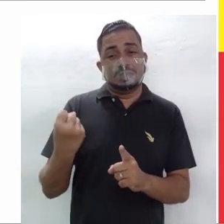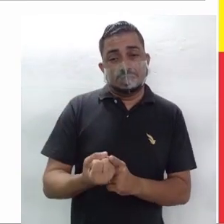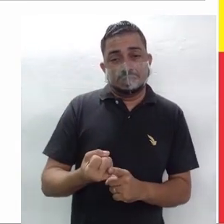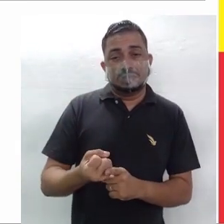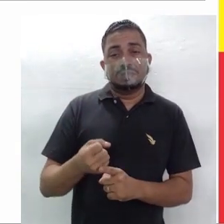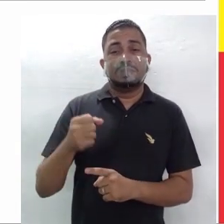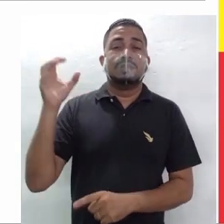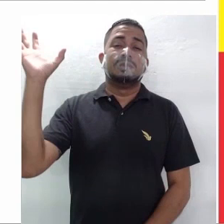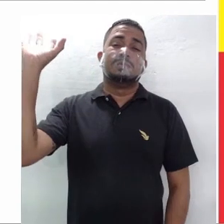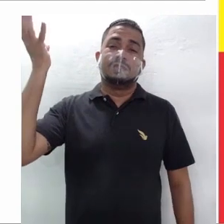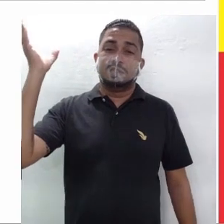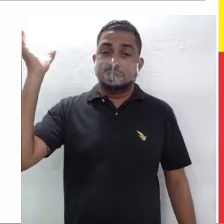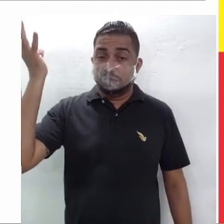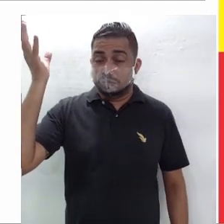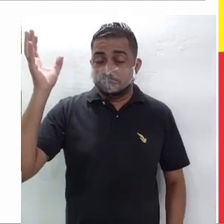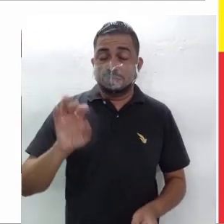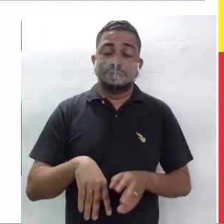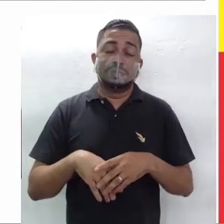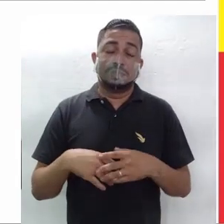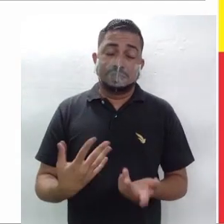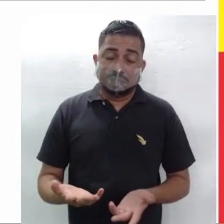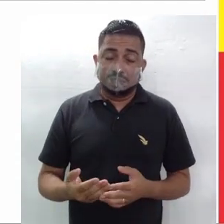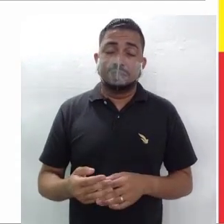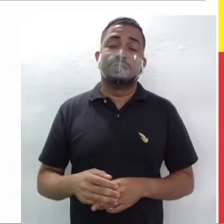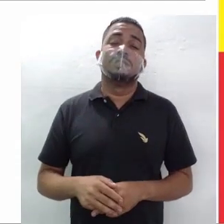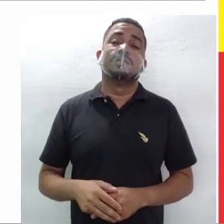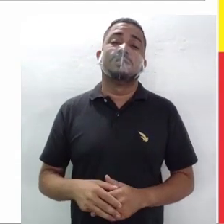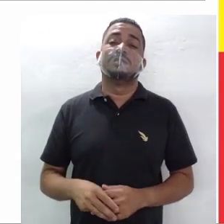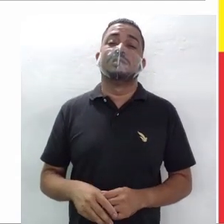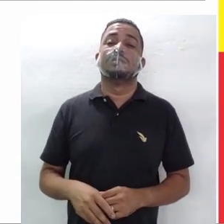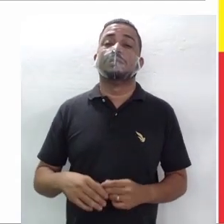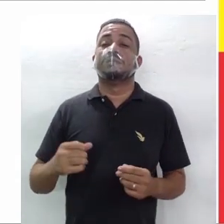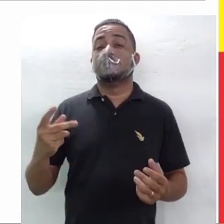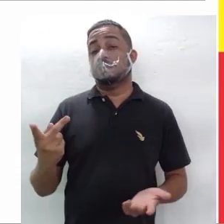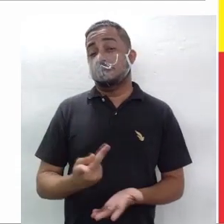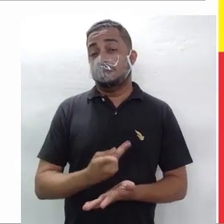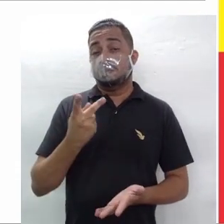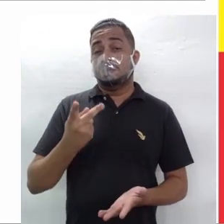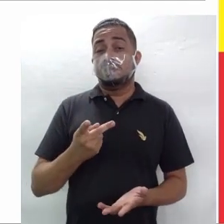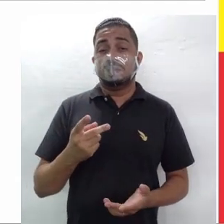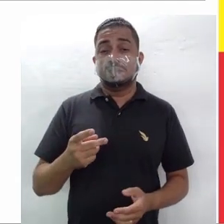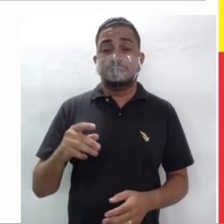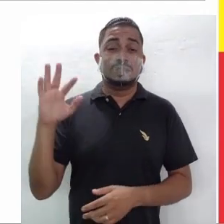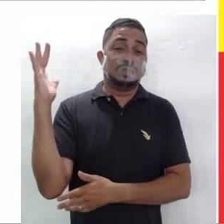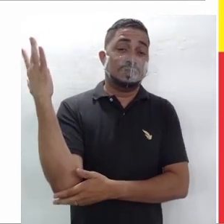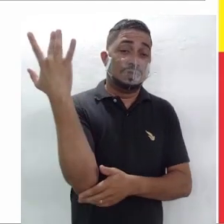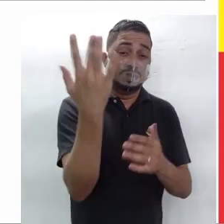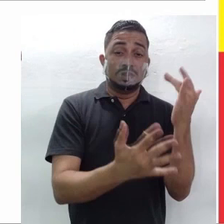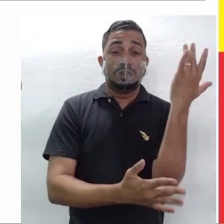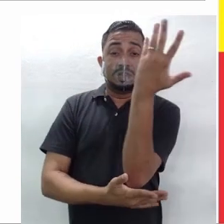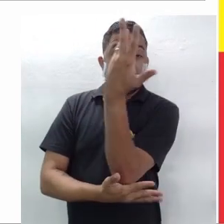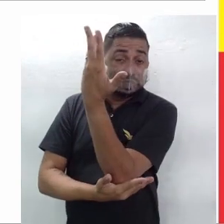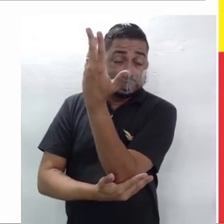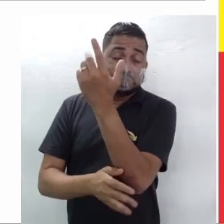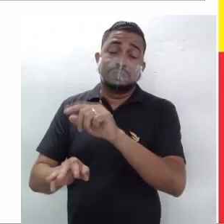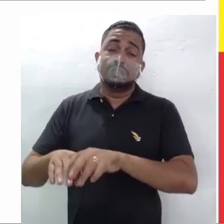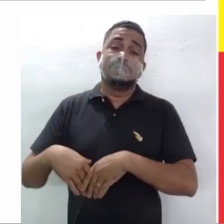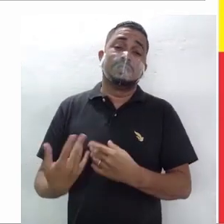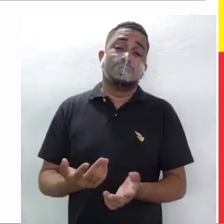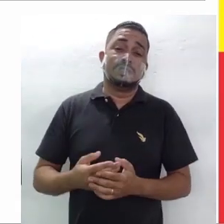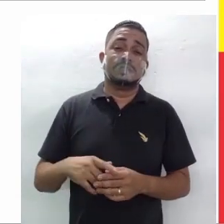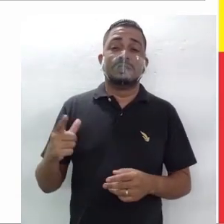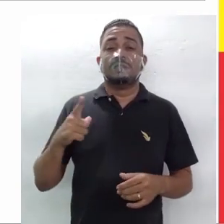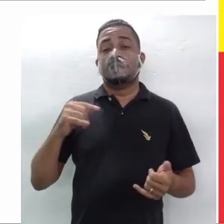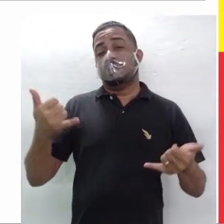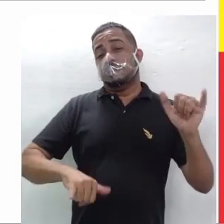e ambientais, que é justamente onde ocorrem nas florestas. E, de acordo com o